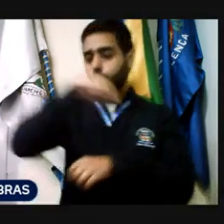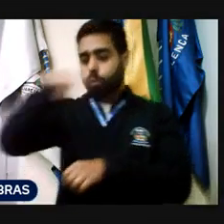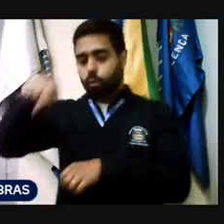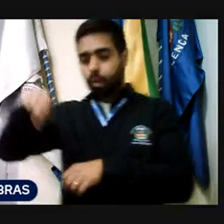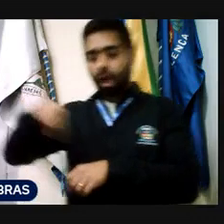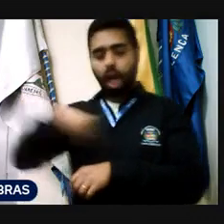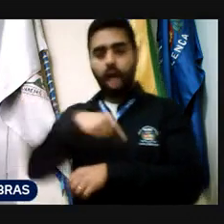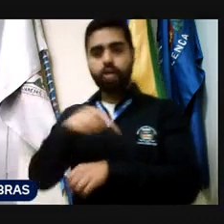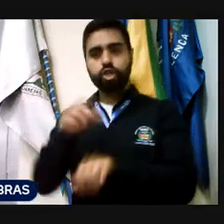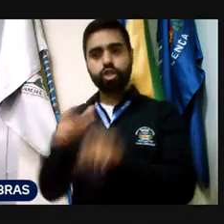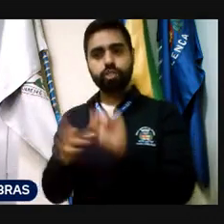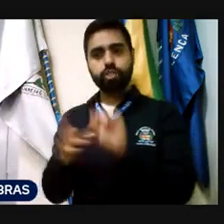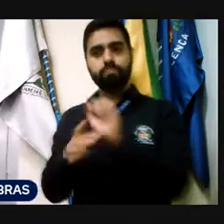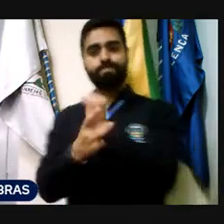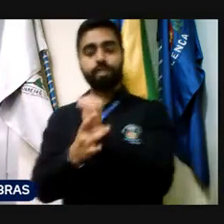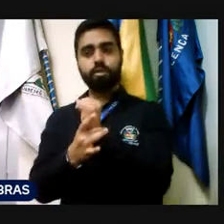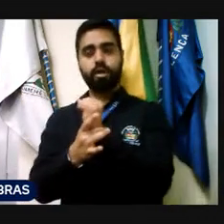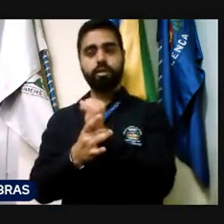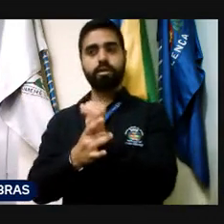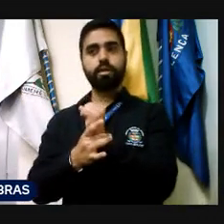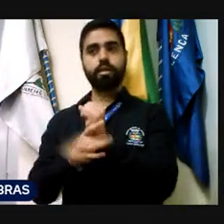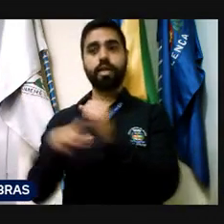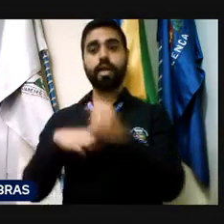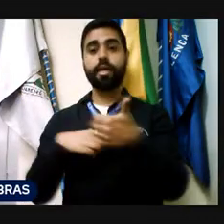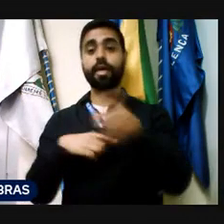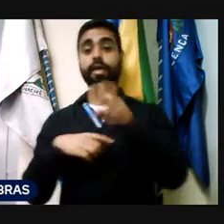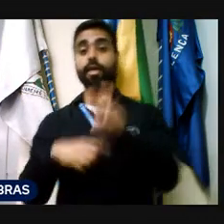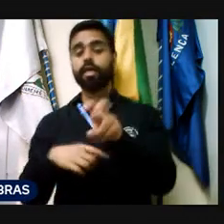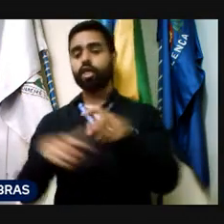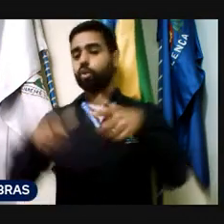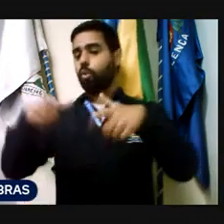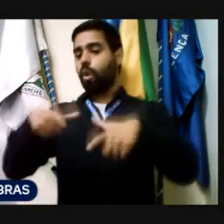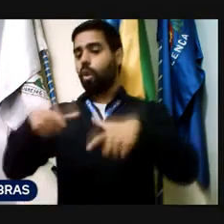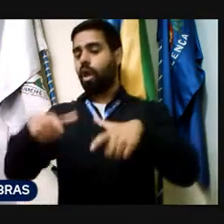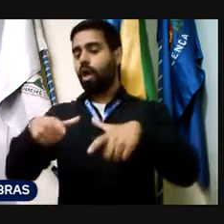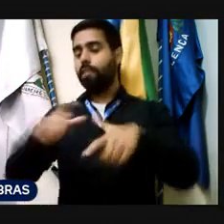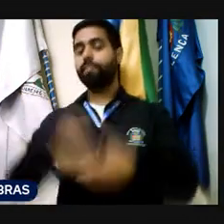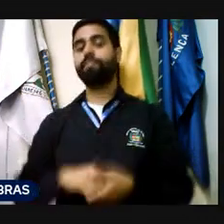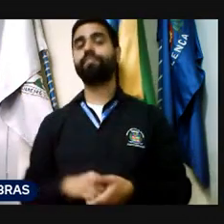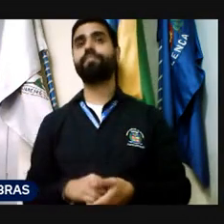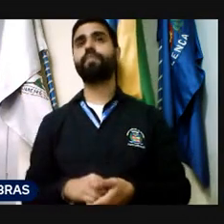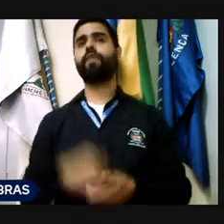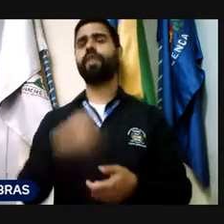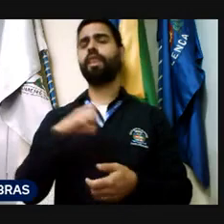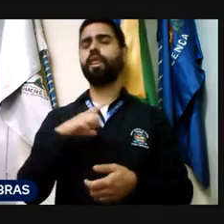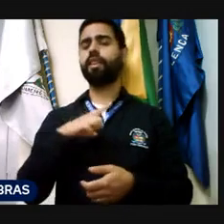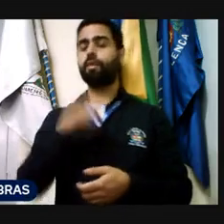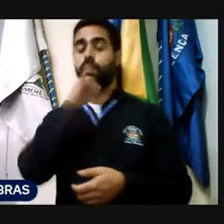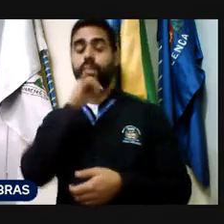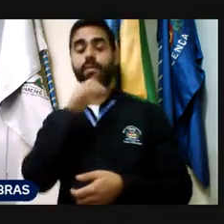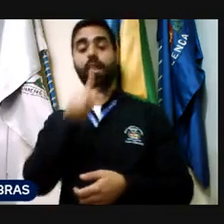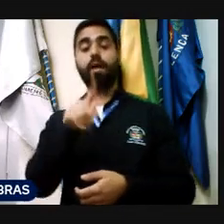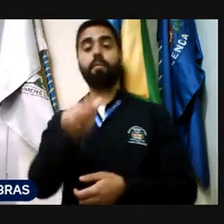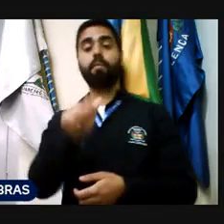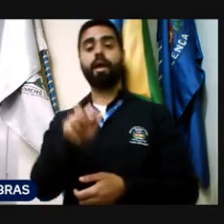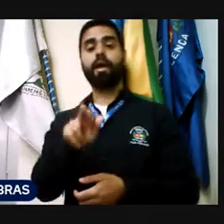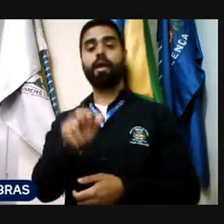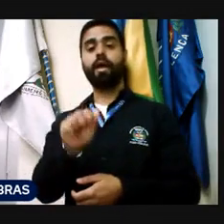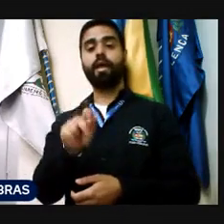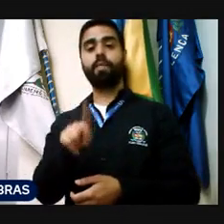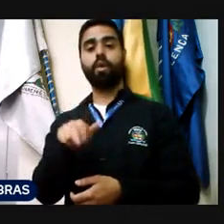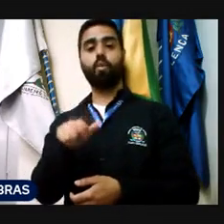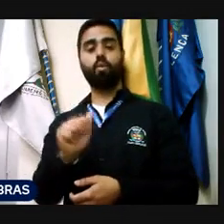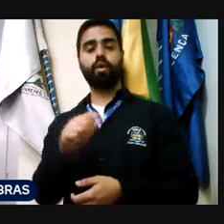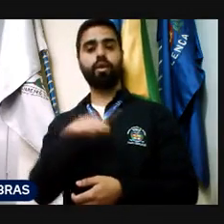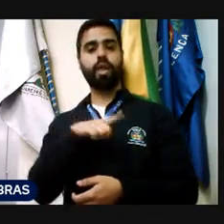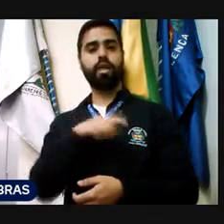unidades que estão sendo distribuídas. Então, Parapeúna, com isso, ganhou ali em Santa Isabel